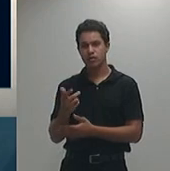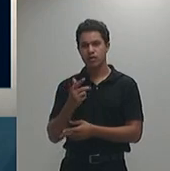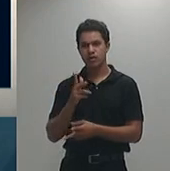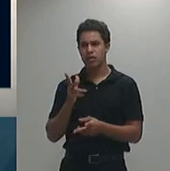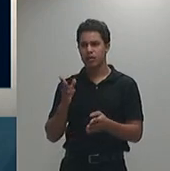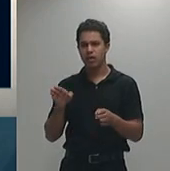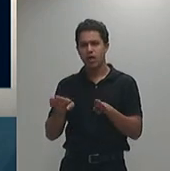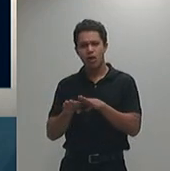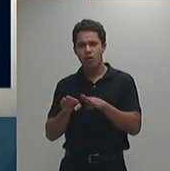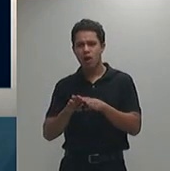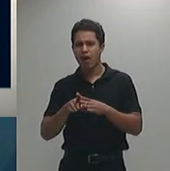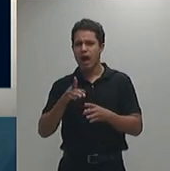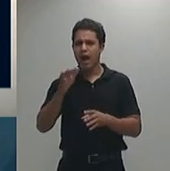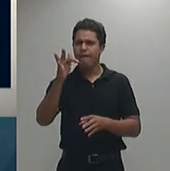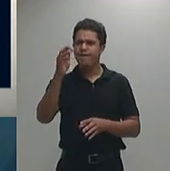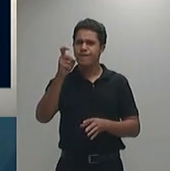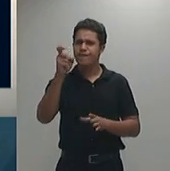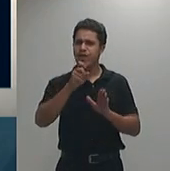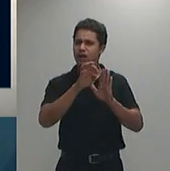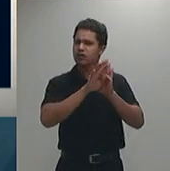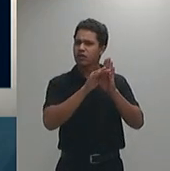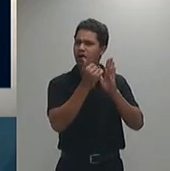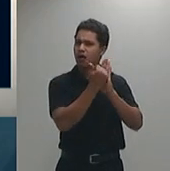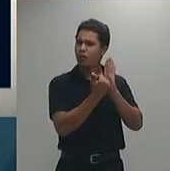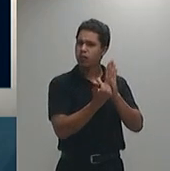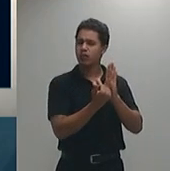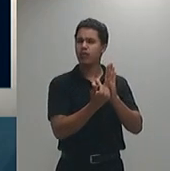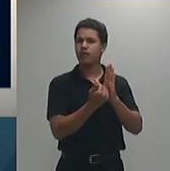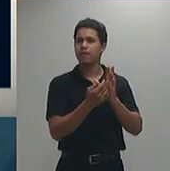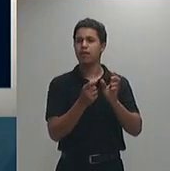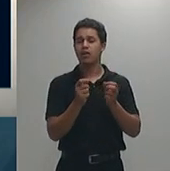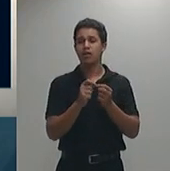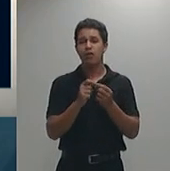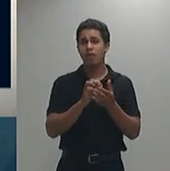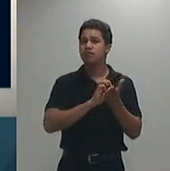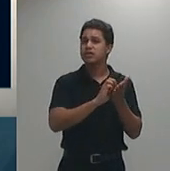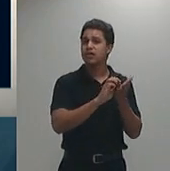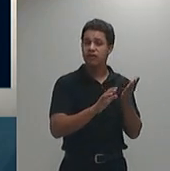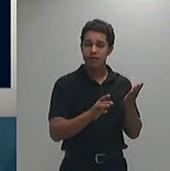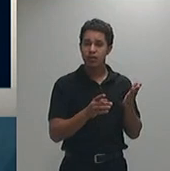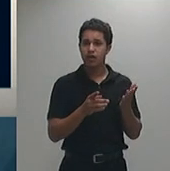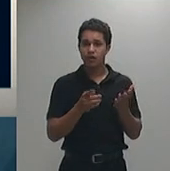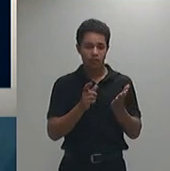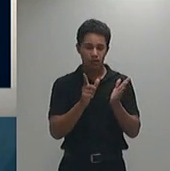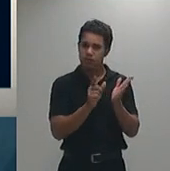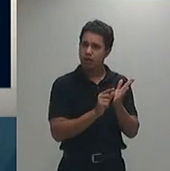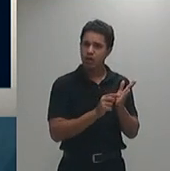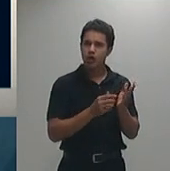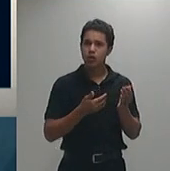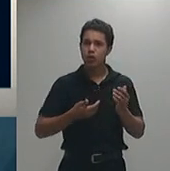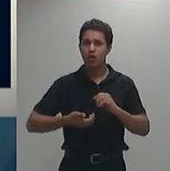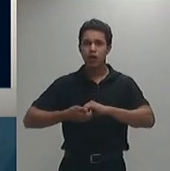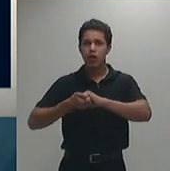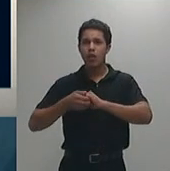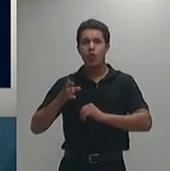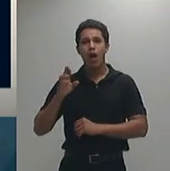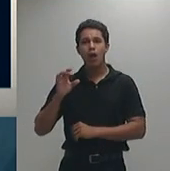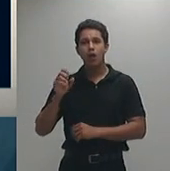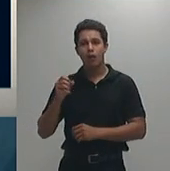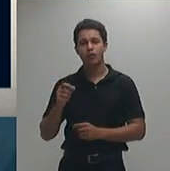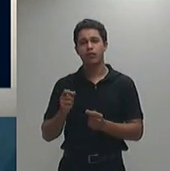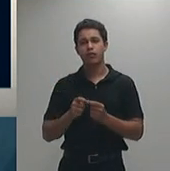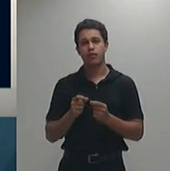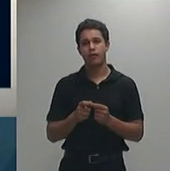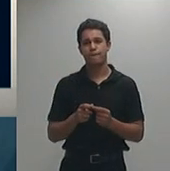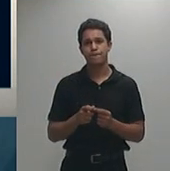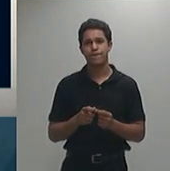etária eu transcrevi aqui um trecho do acórdão recorrido ao